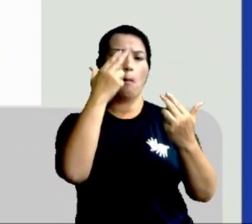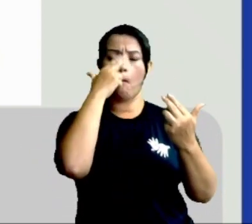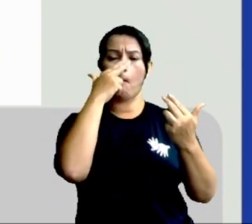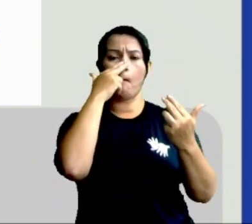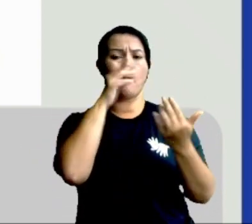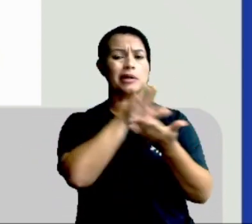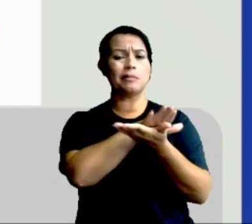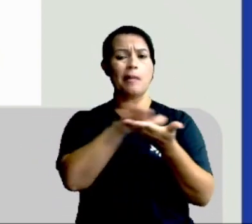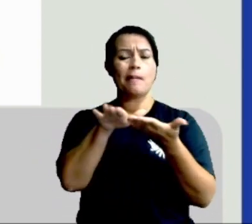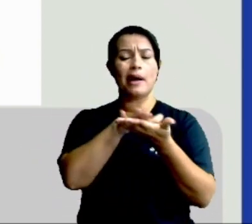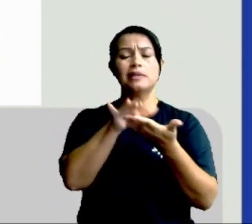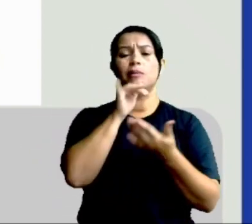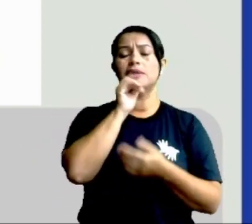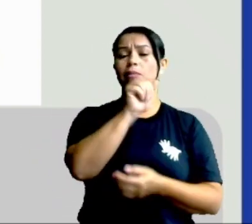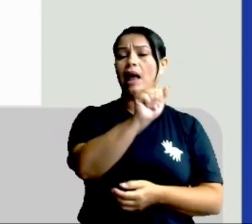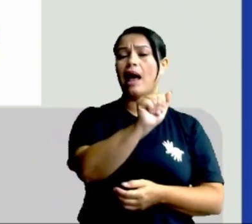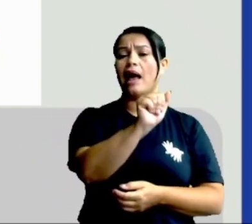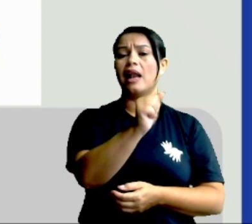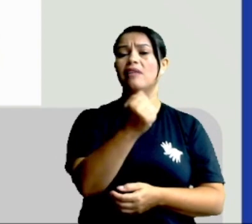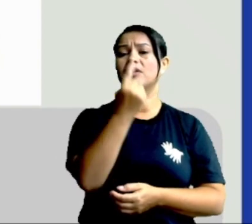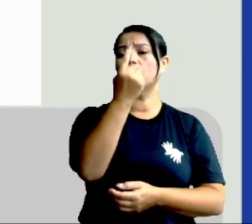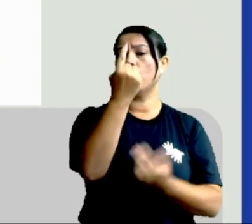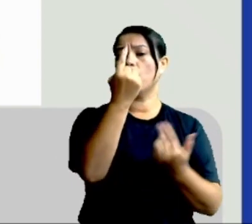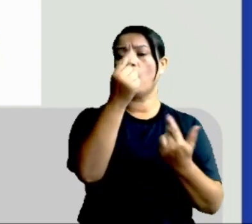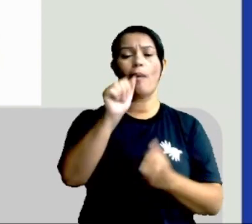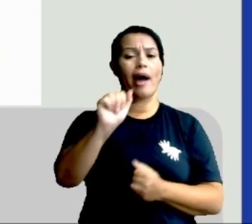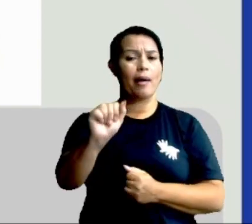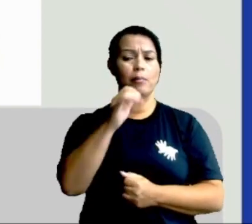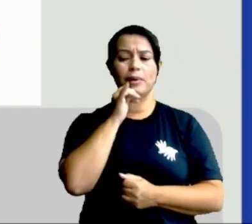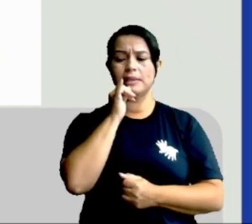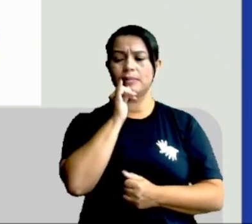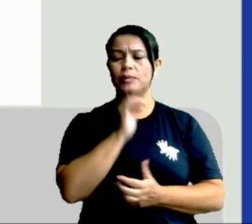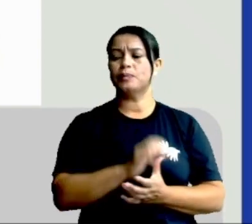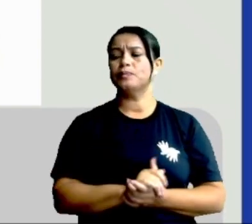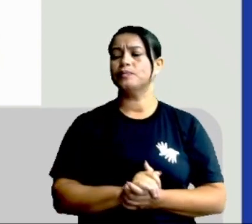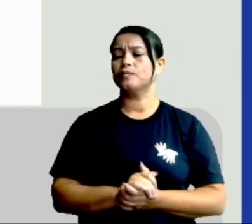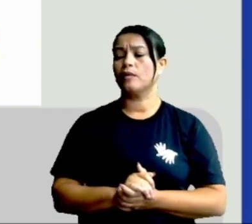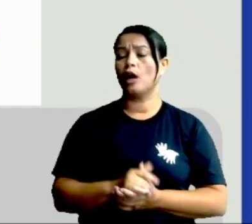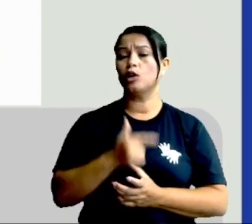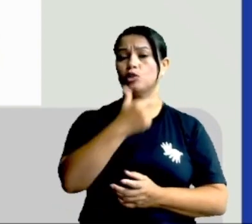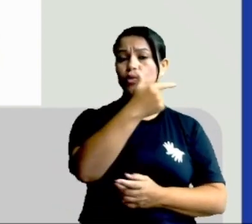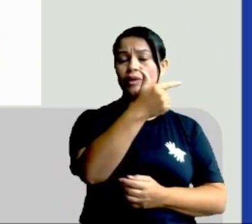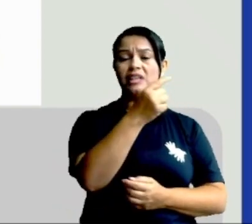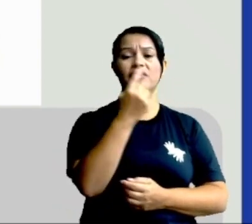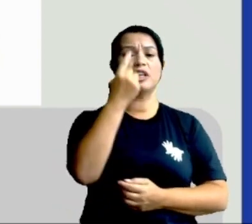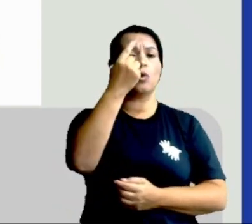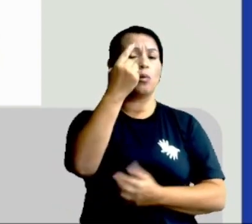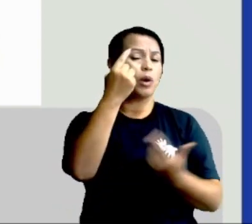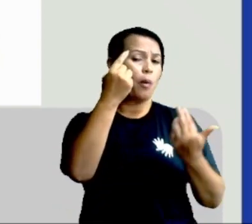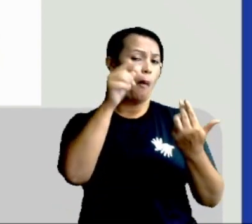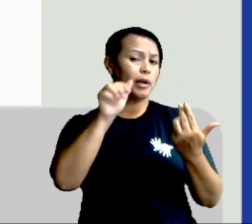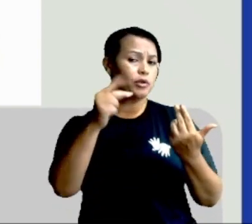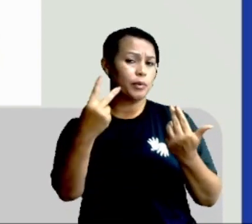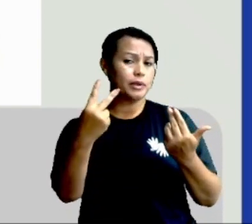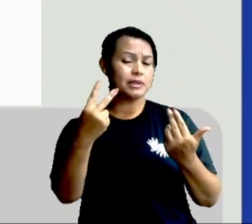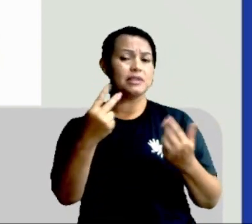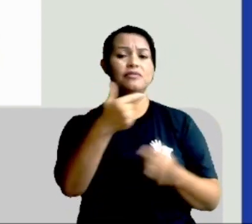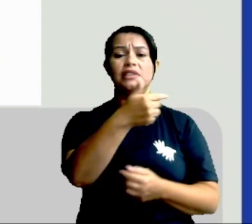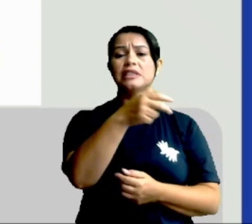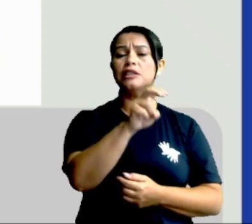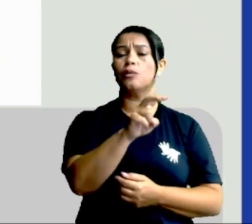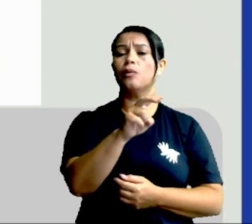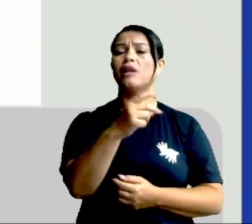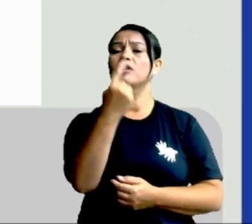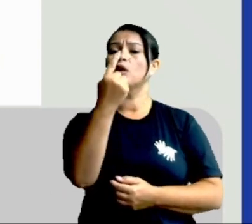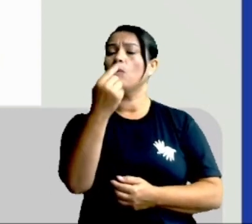base. Logo, A elevado a 1 é igual a A. Exemplos. 2 elevado a 1 é igual a 2.